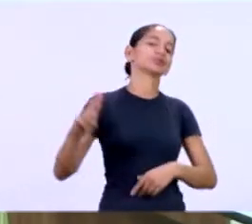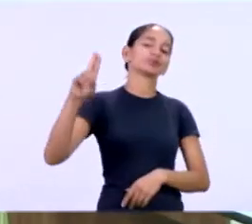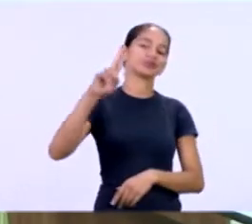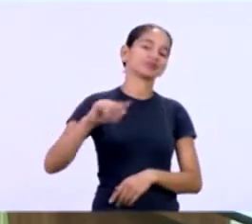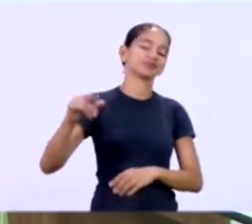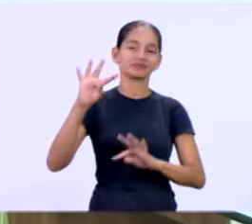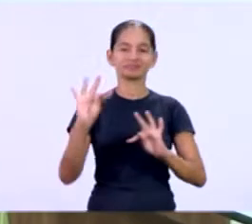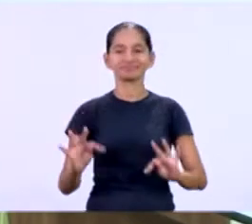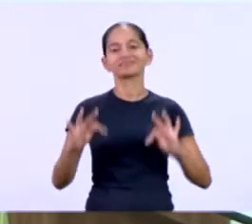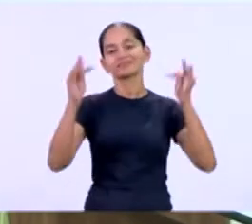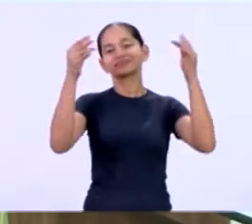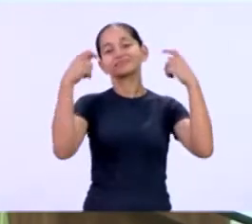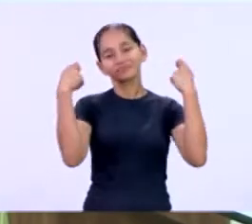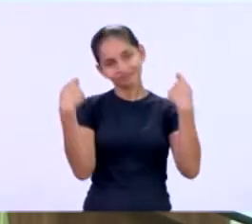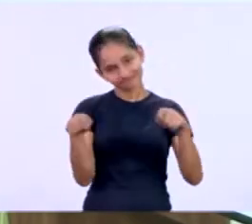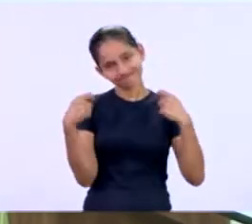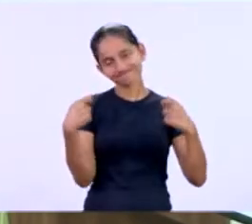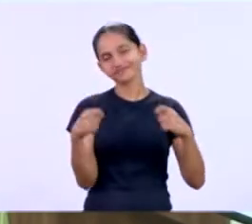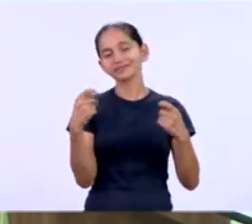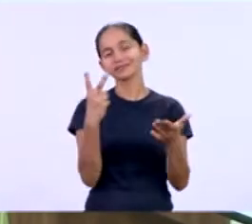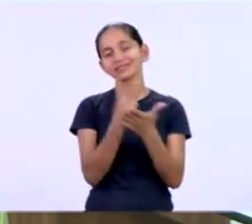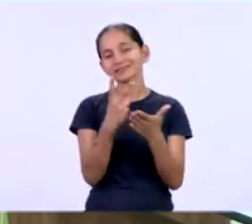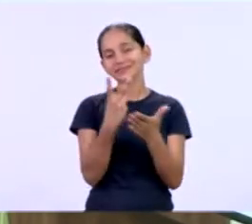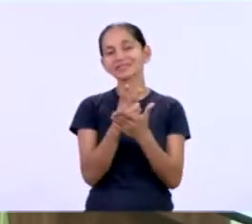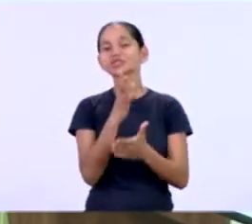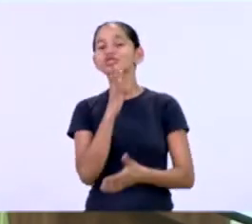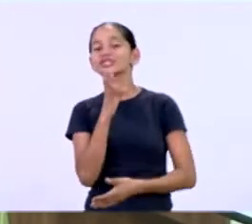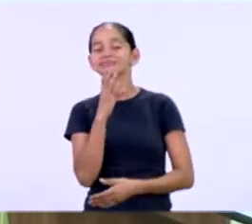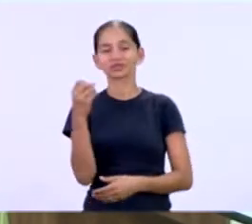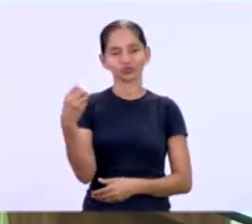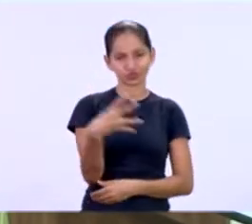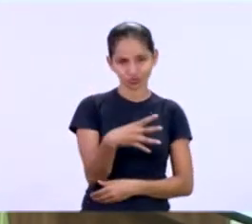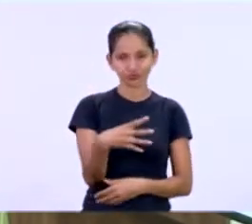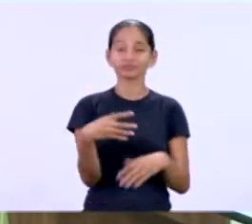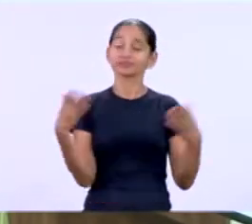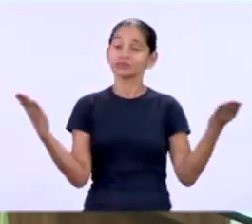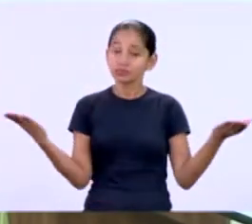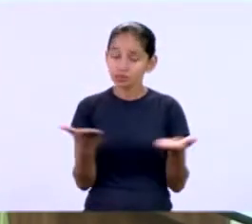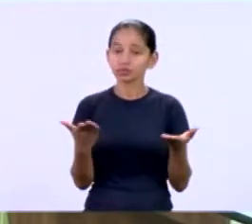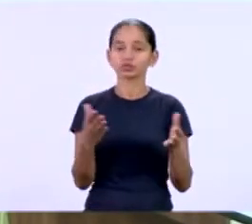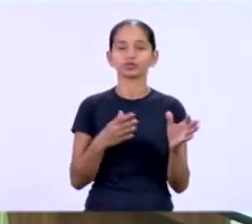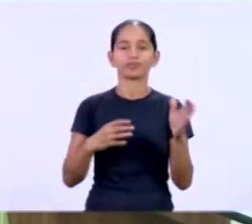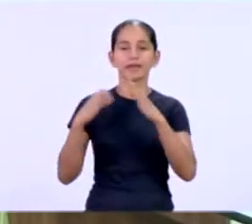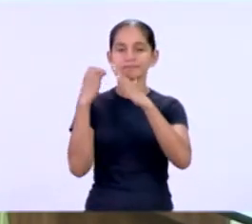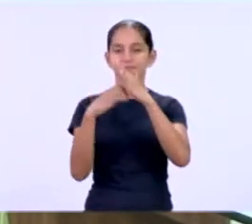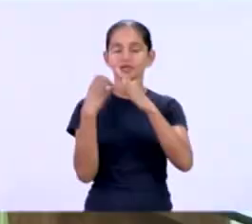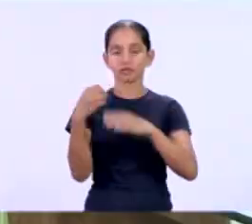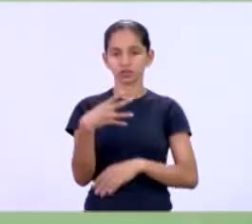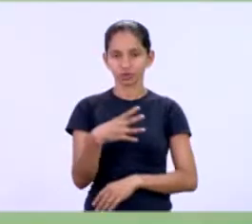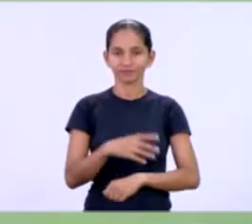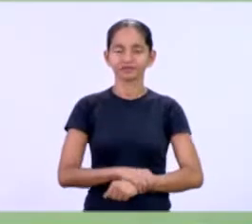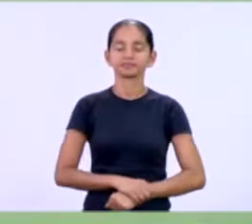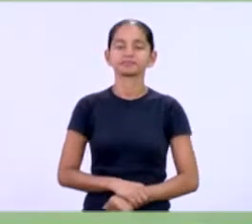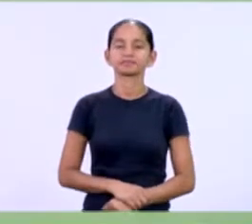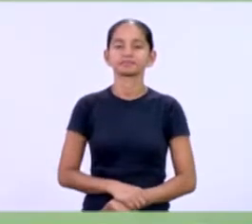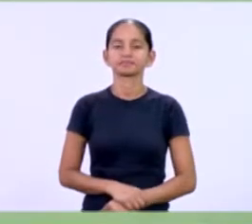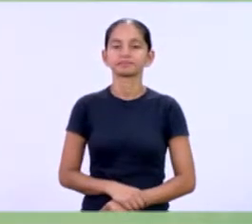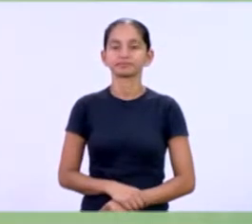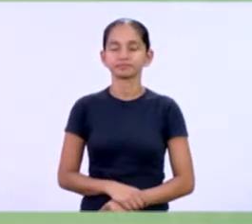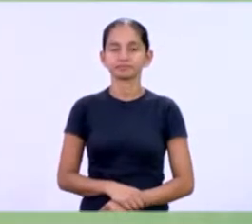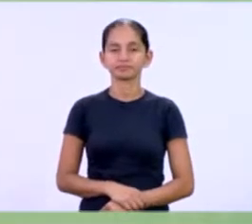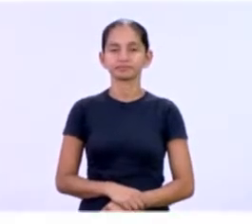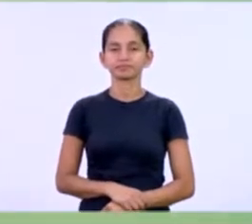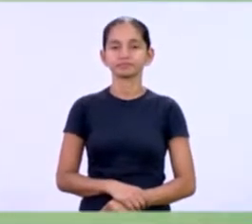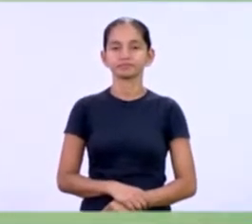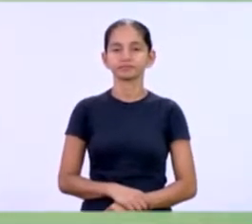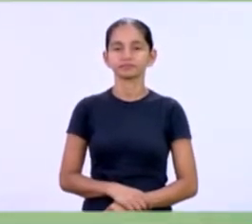o tecnológico, né, de tecnologia da informação, muito importante para essas organizações. Em frente.